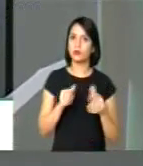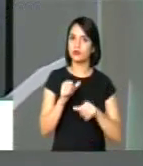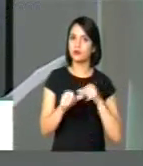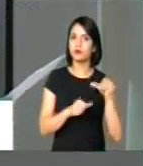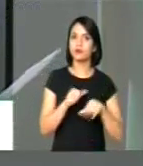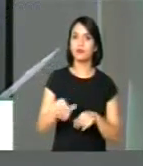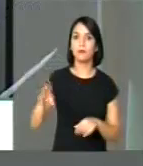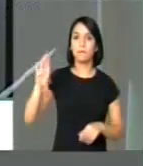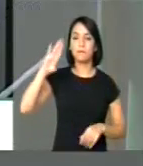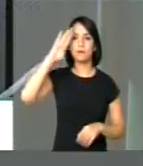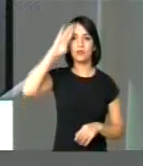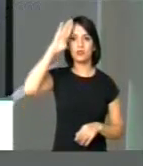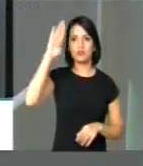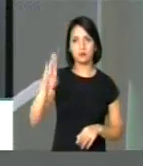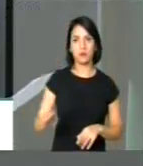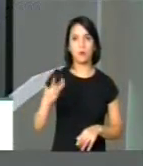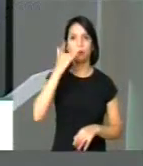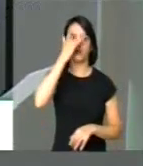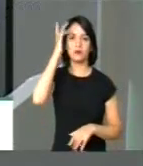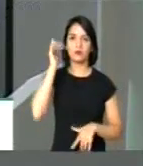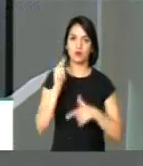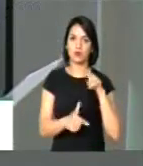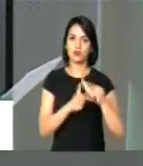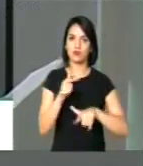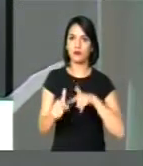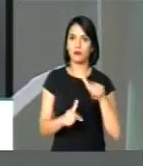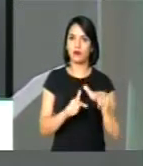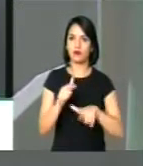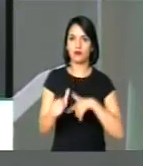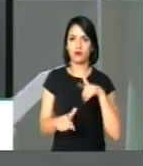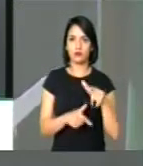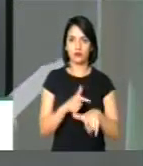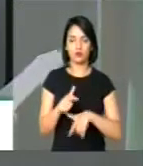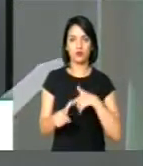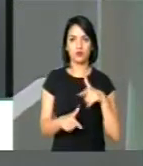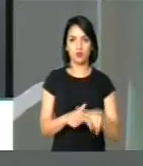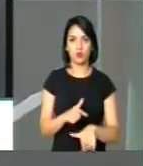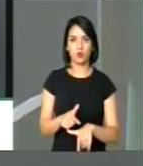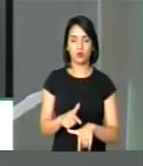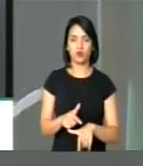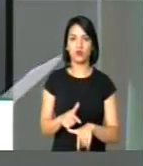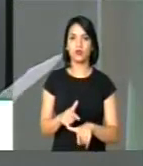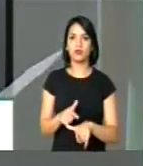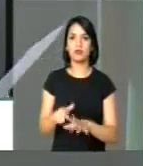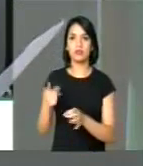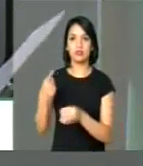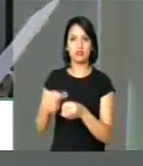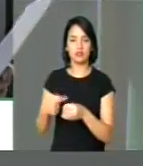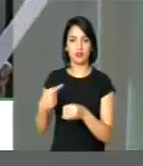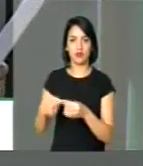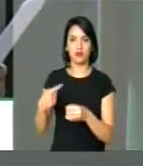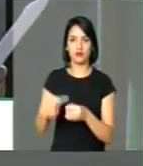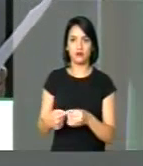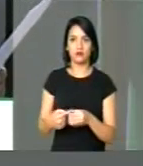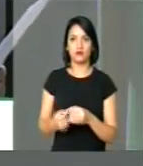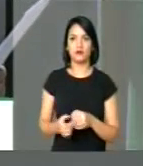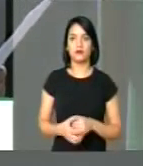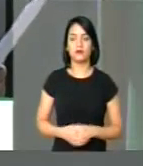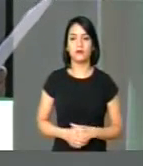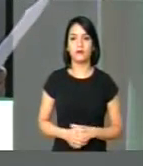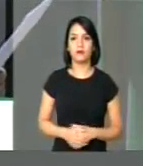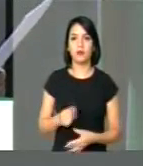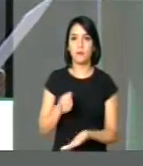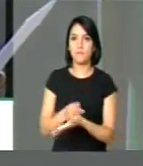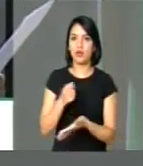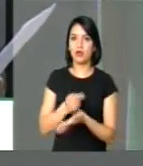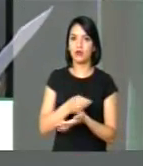especial para os trabalhadores do regime geral que estão na atividade urbana, contribuindo para o INSS.